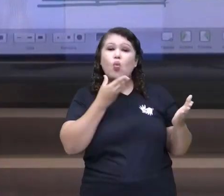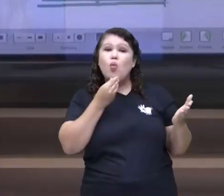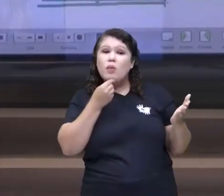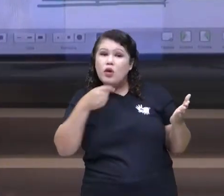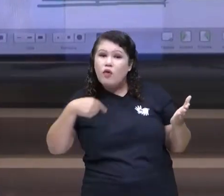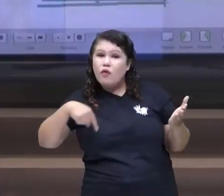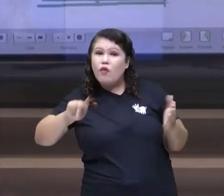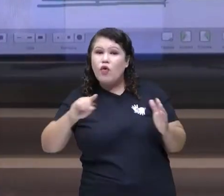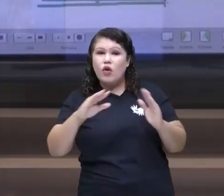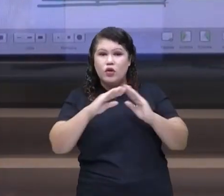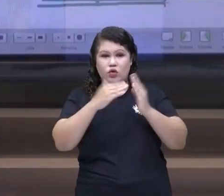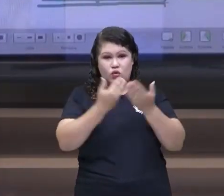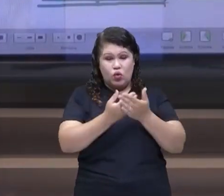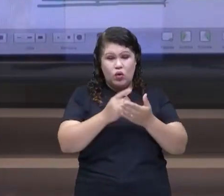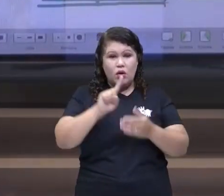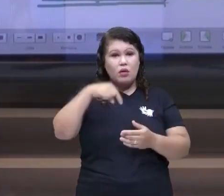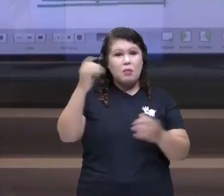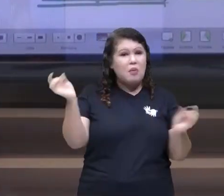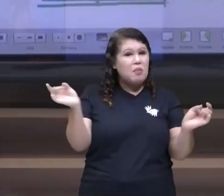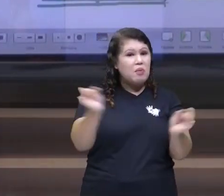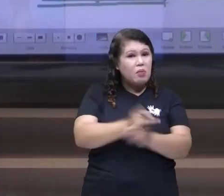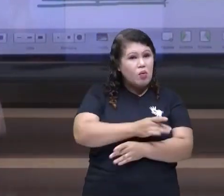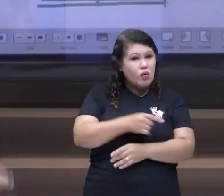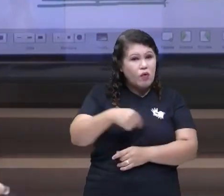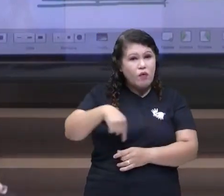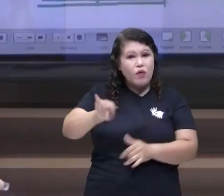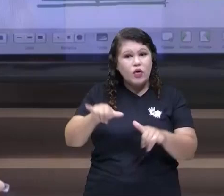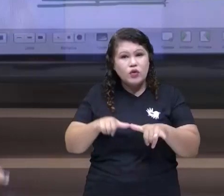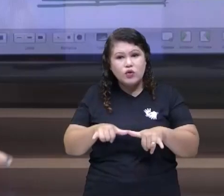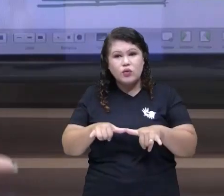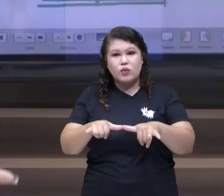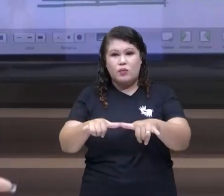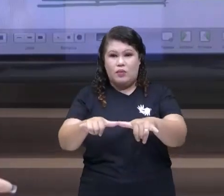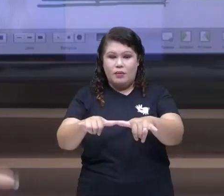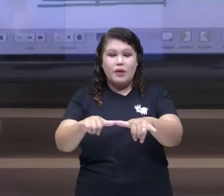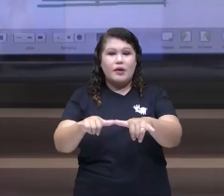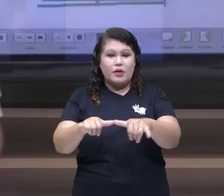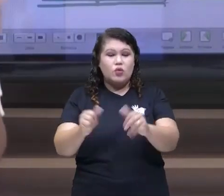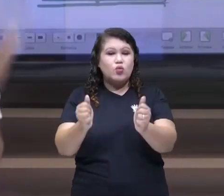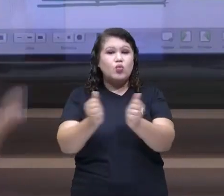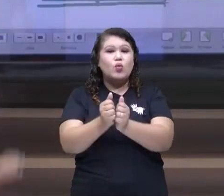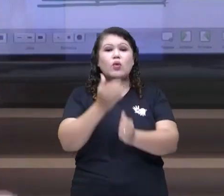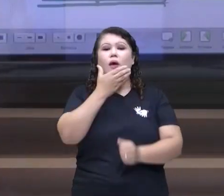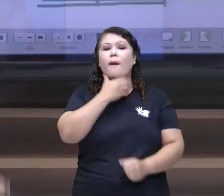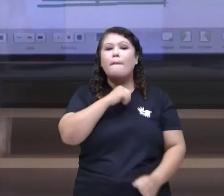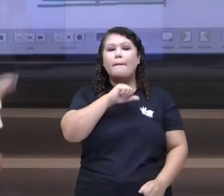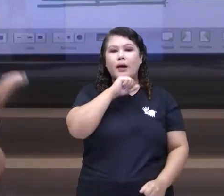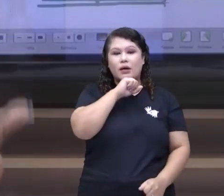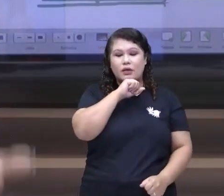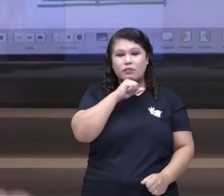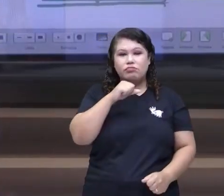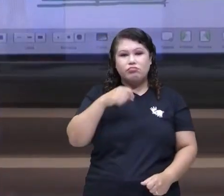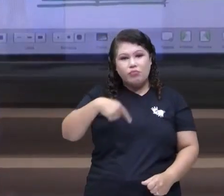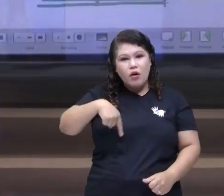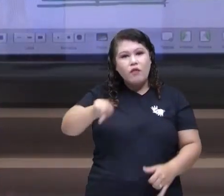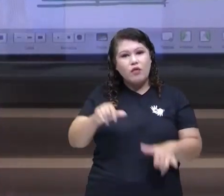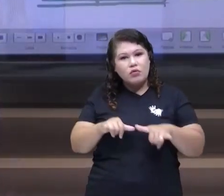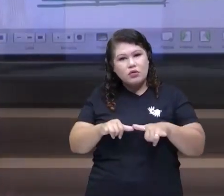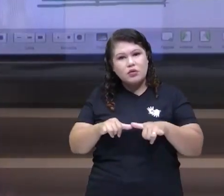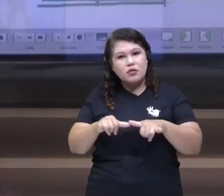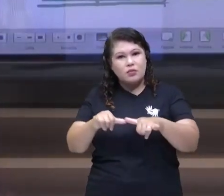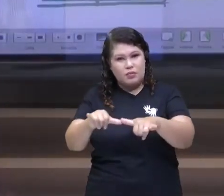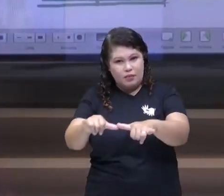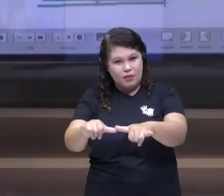E depois que ele saiu da escola, ele precisou fazer algumas comprinhas com o pai dele. Então, ele foi ao